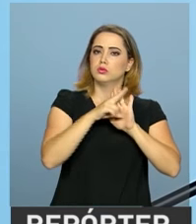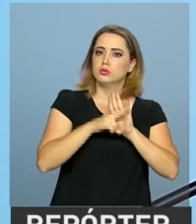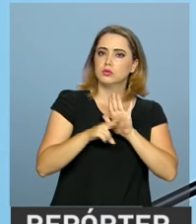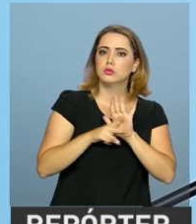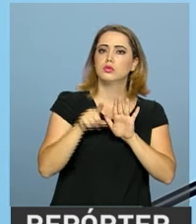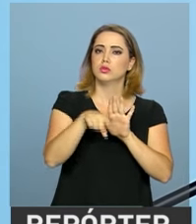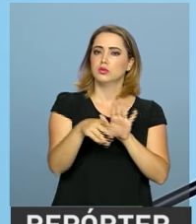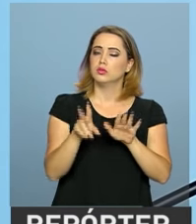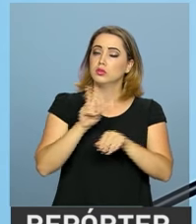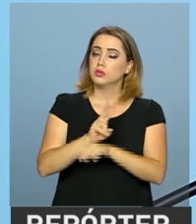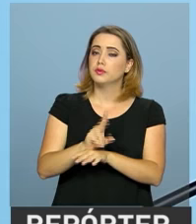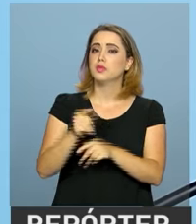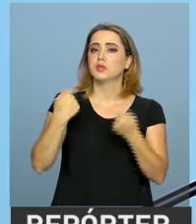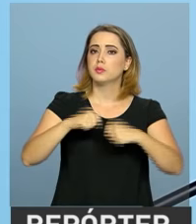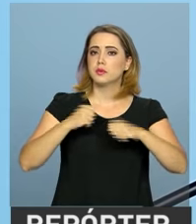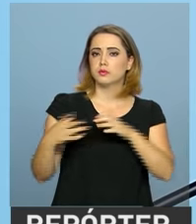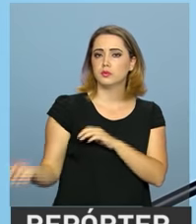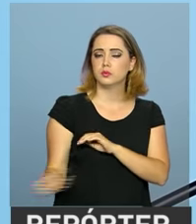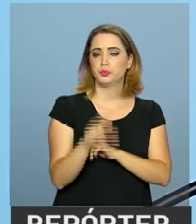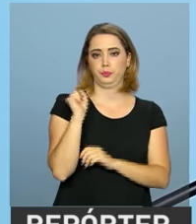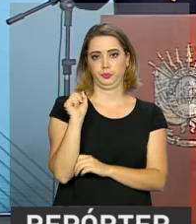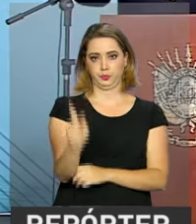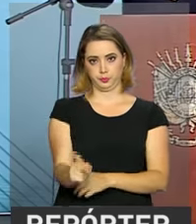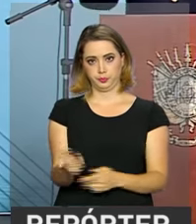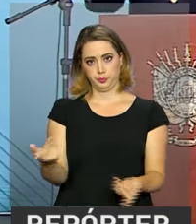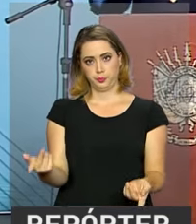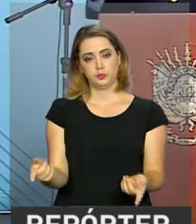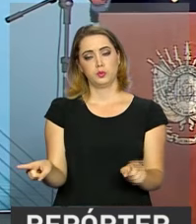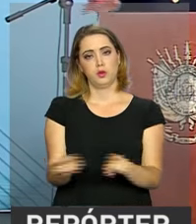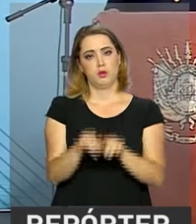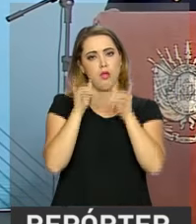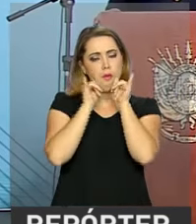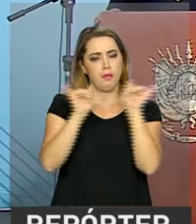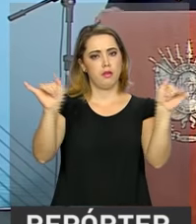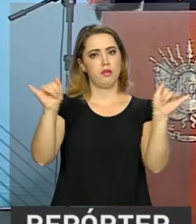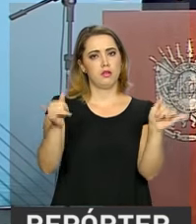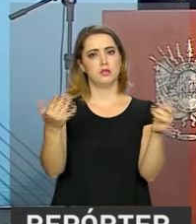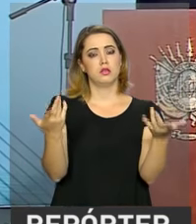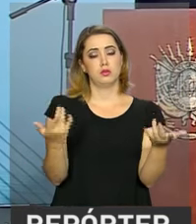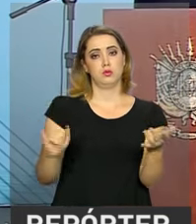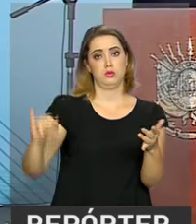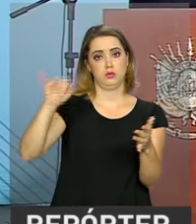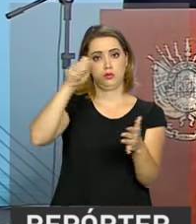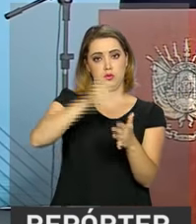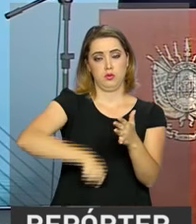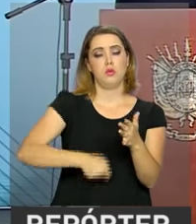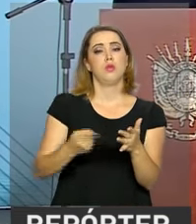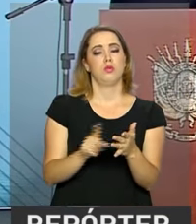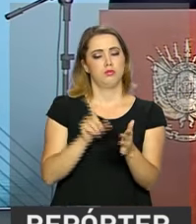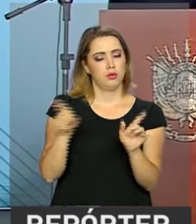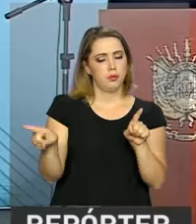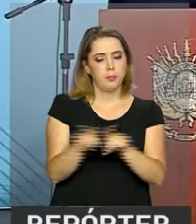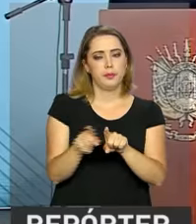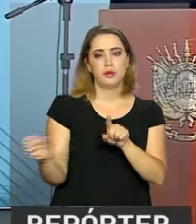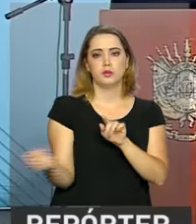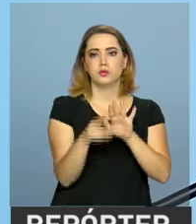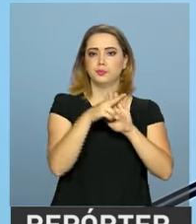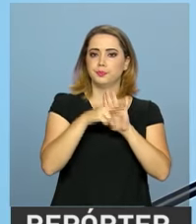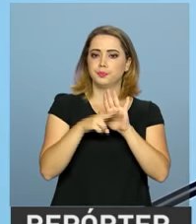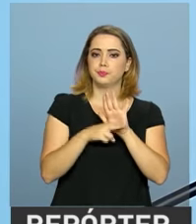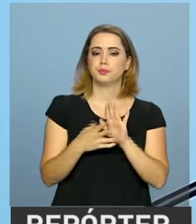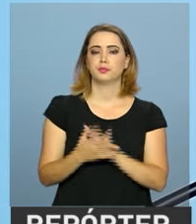as mudanças propostas para a Previdência Social e anunciou que o sistema de impostos é o próximo passo do